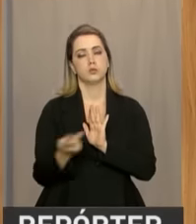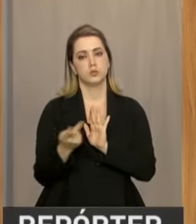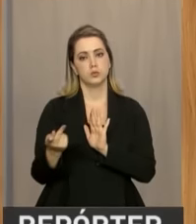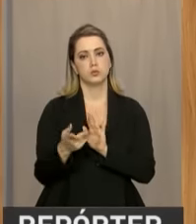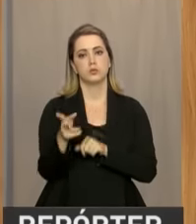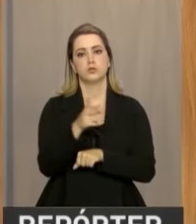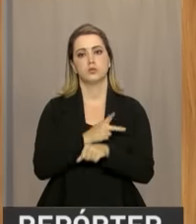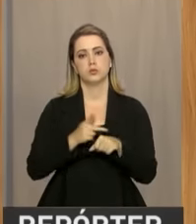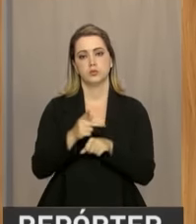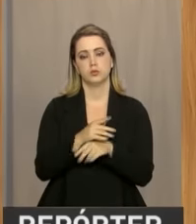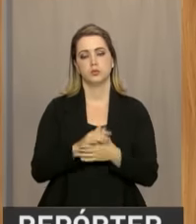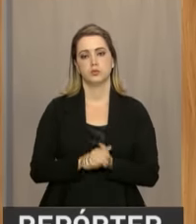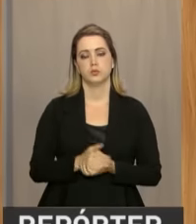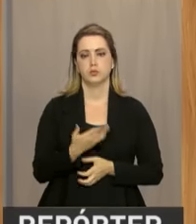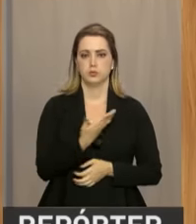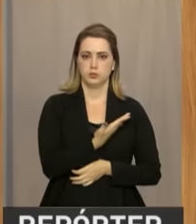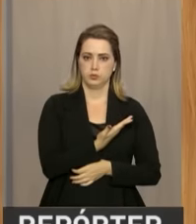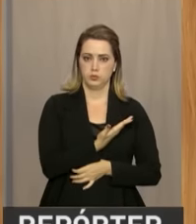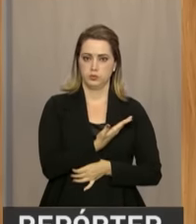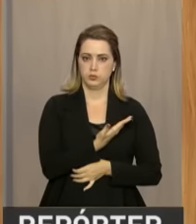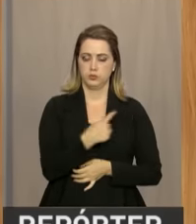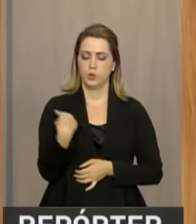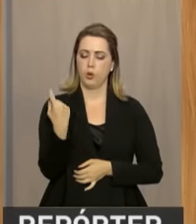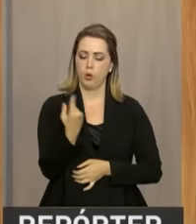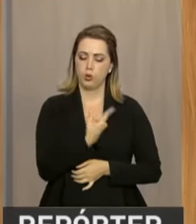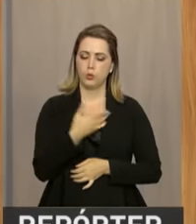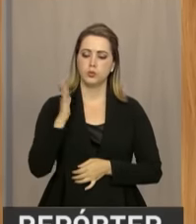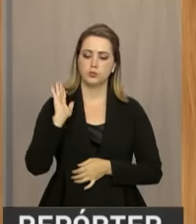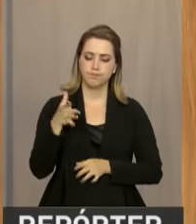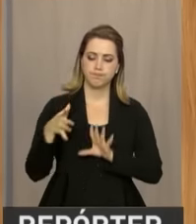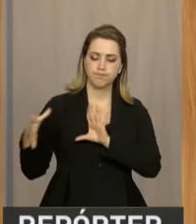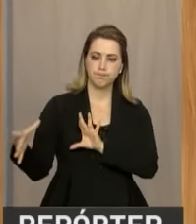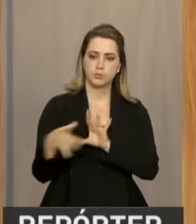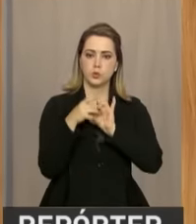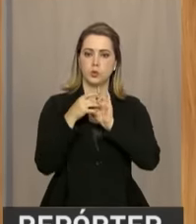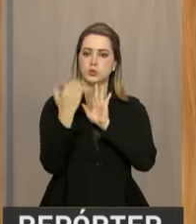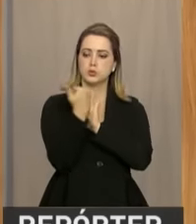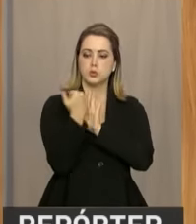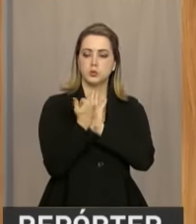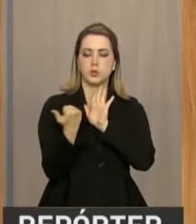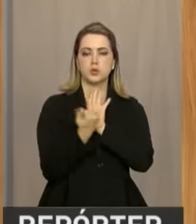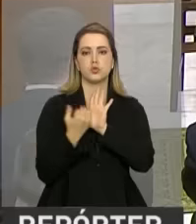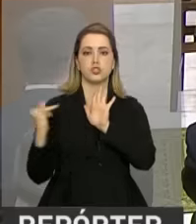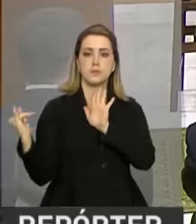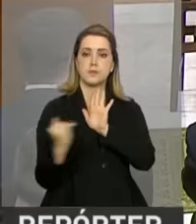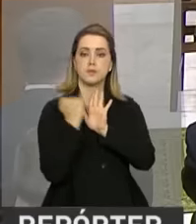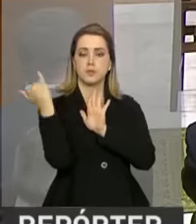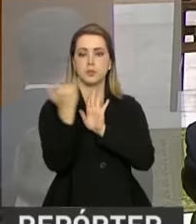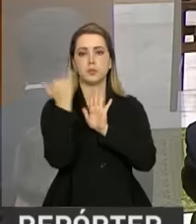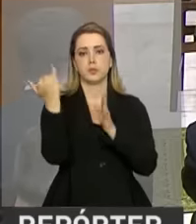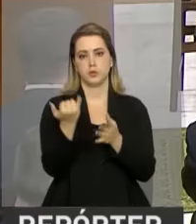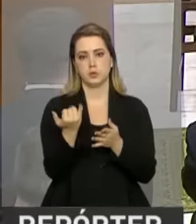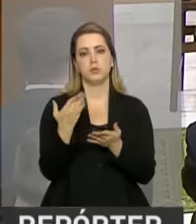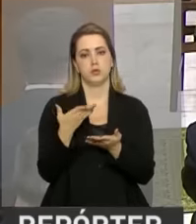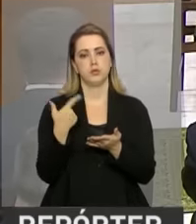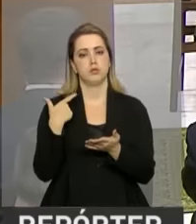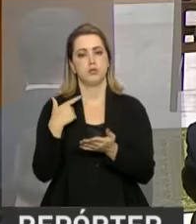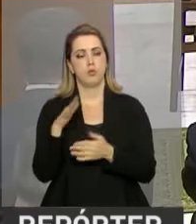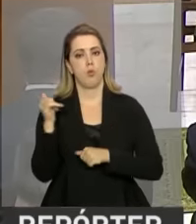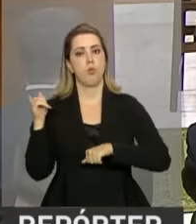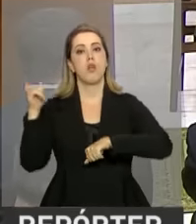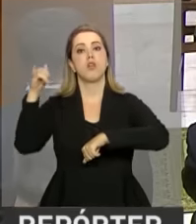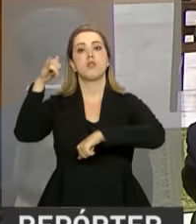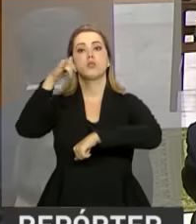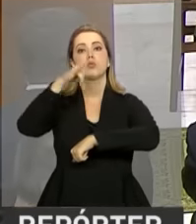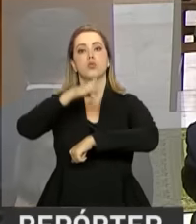nós Brasil e Portugal estamos juntos há muito tempo em projetos importantíssimos ainda H pouco falávamos das aeronaves cerca